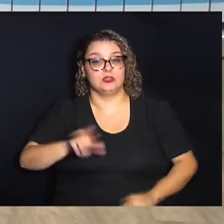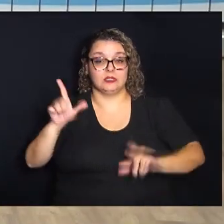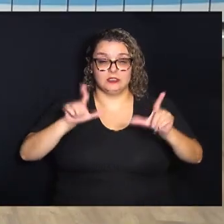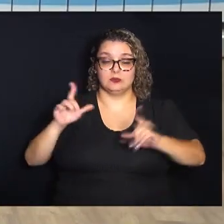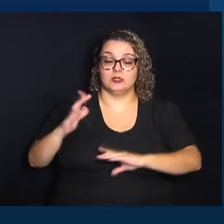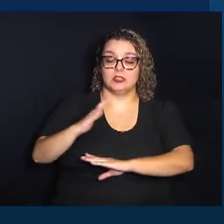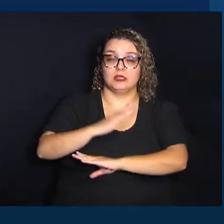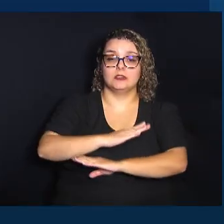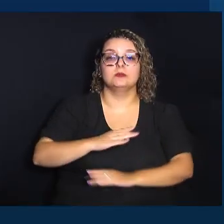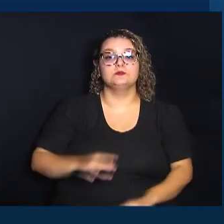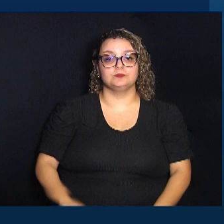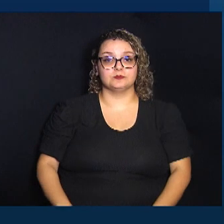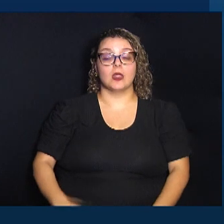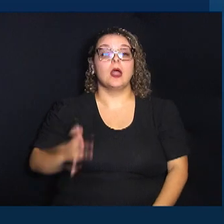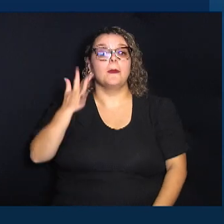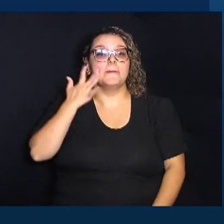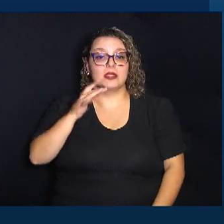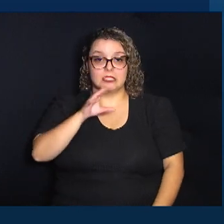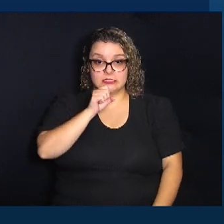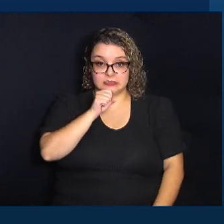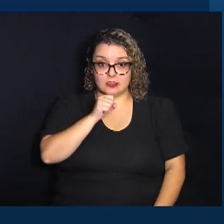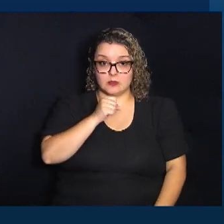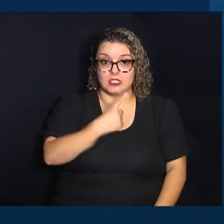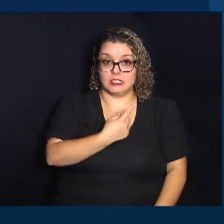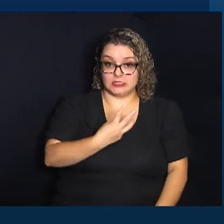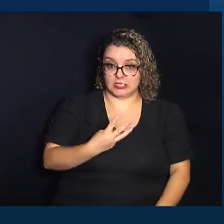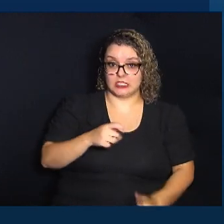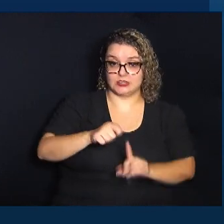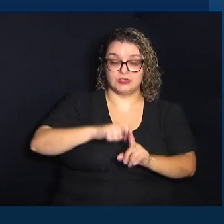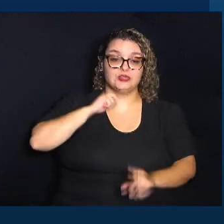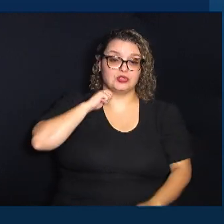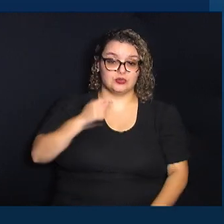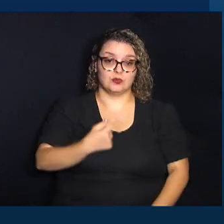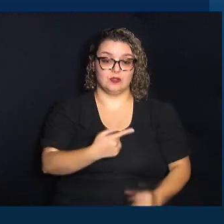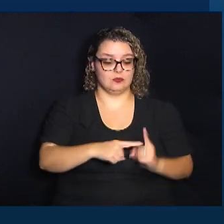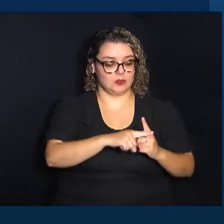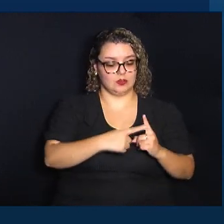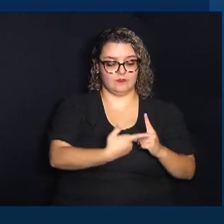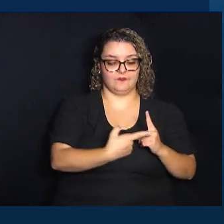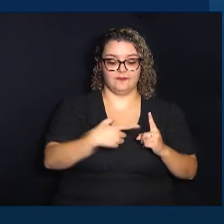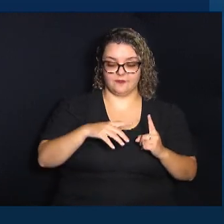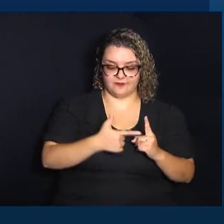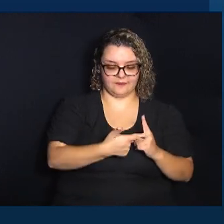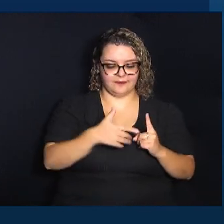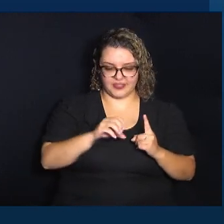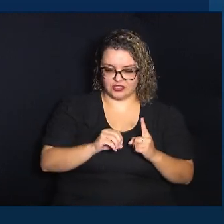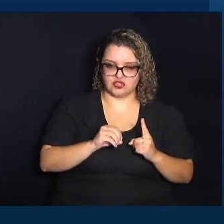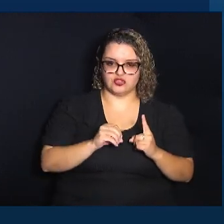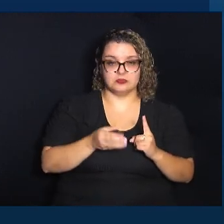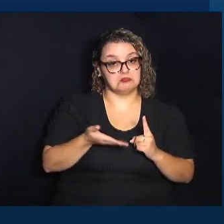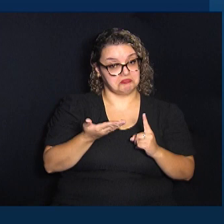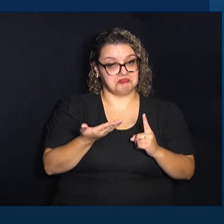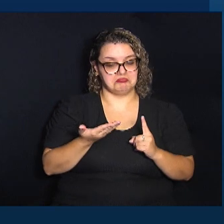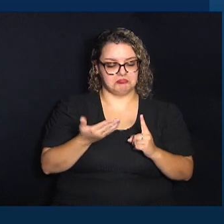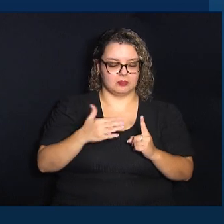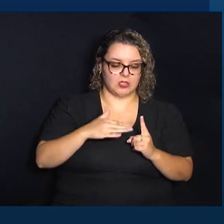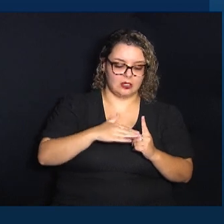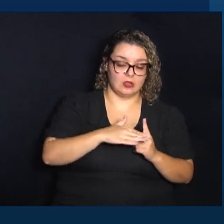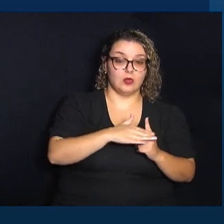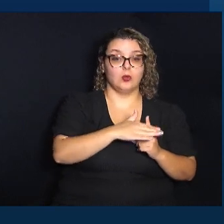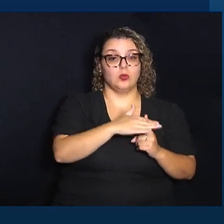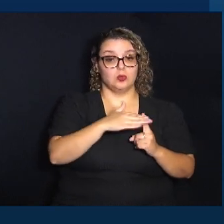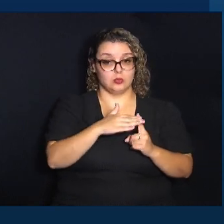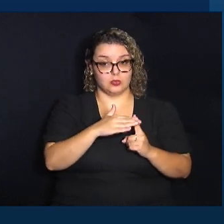Para amanhã, sabadão, então, 13 de abril, mínima de 20 graus, já é uma mínima elevada. Ao longo do dia, a